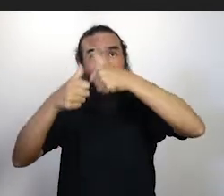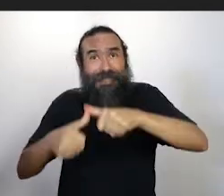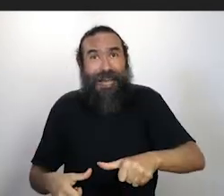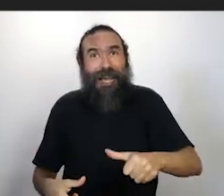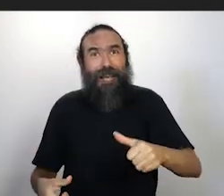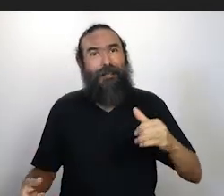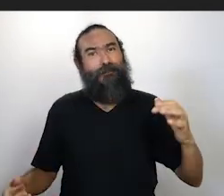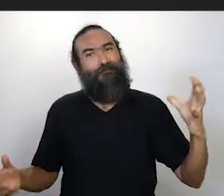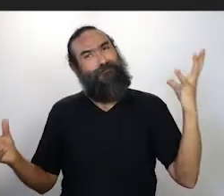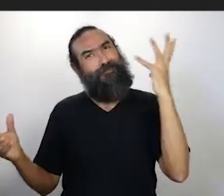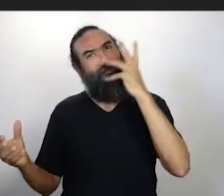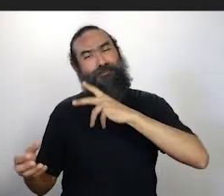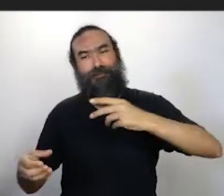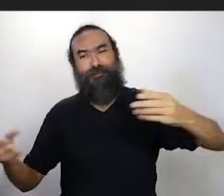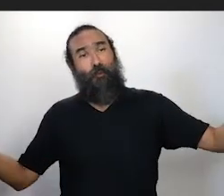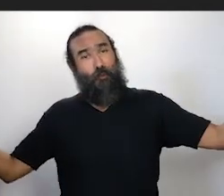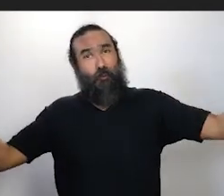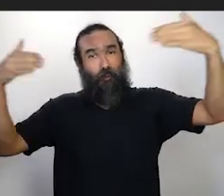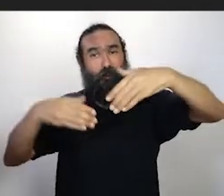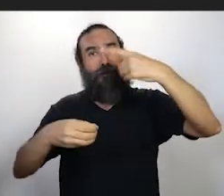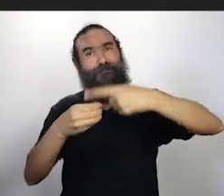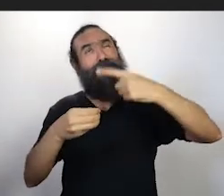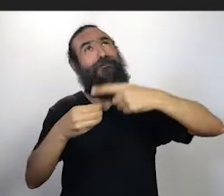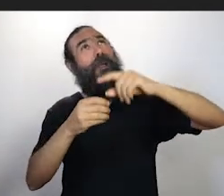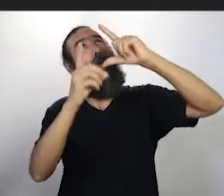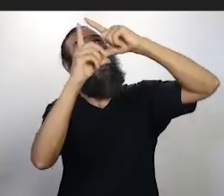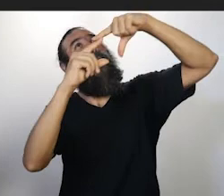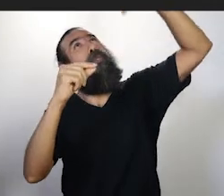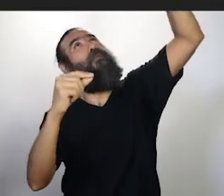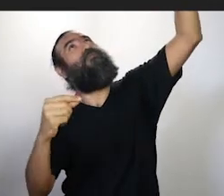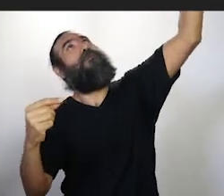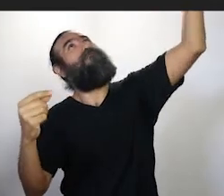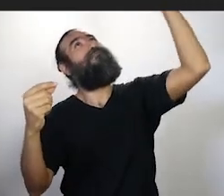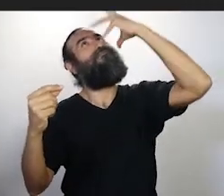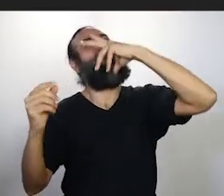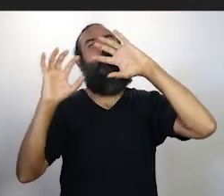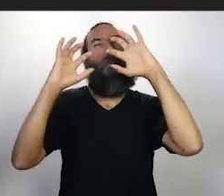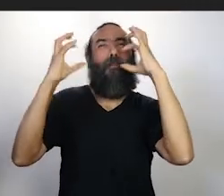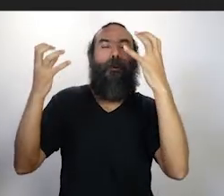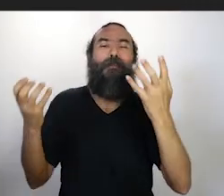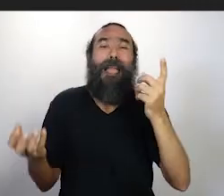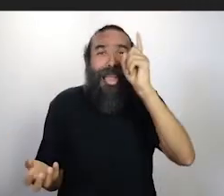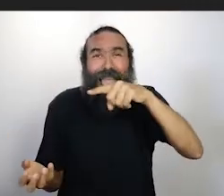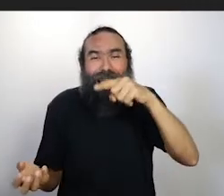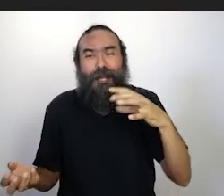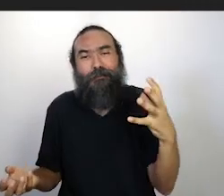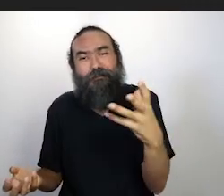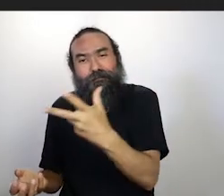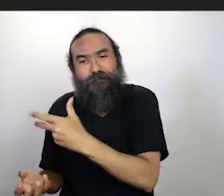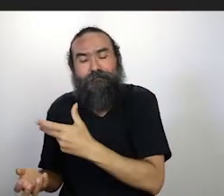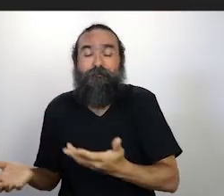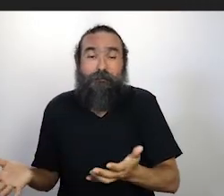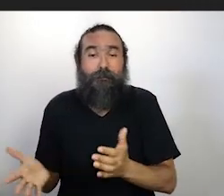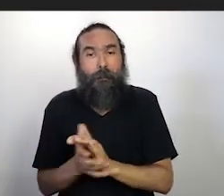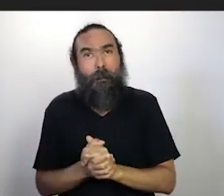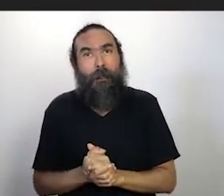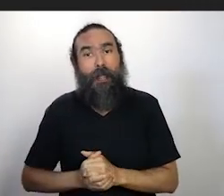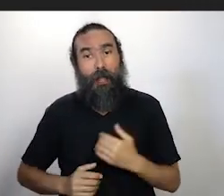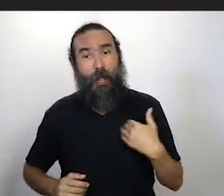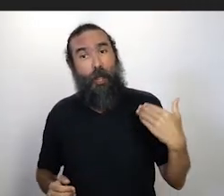nessa semana maravilhosa, né? Ia ser tudo de bom. Mas estamos online, né? Eu posso dizer que nós